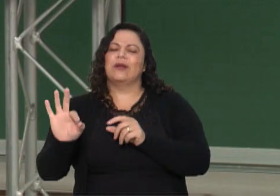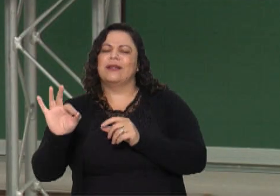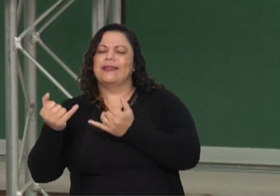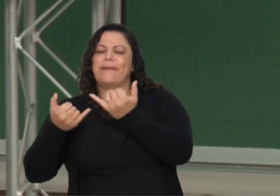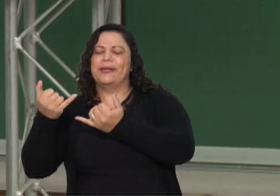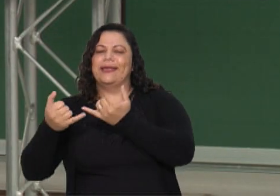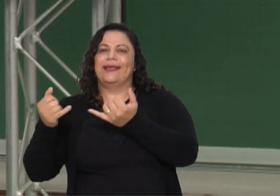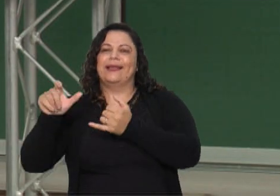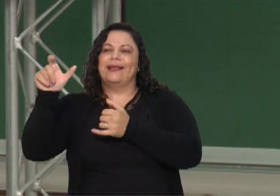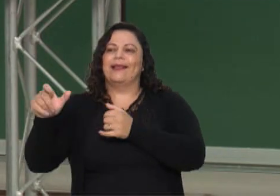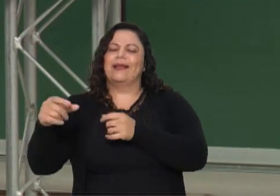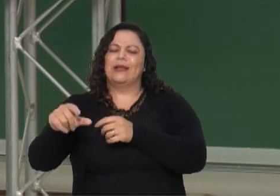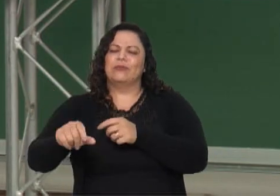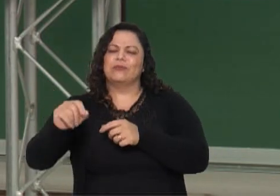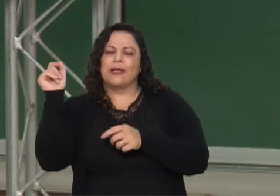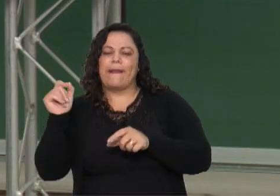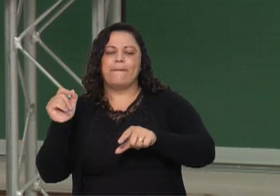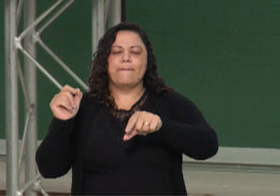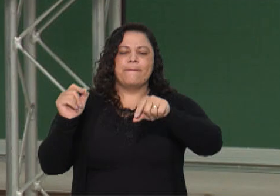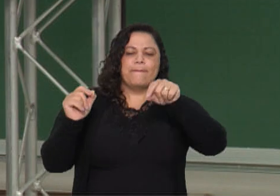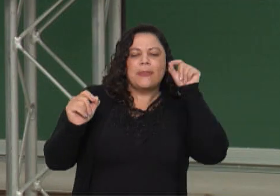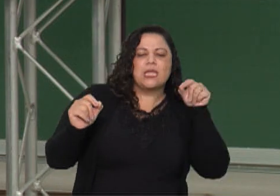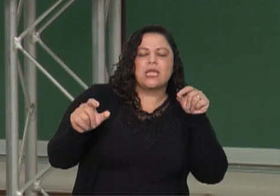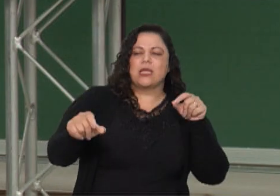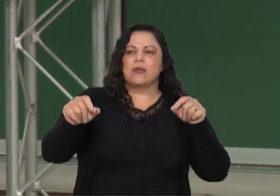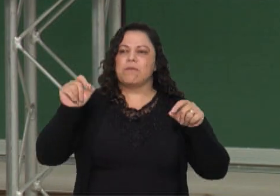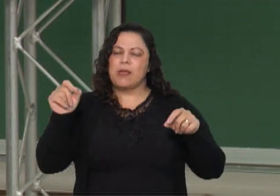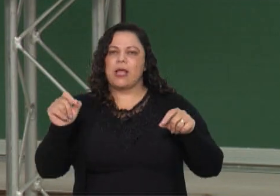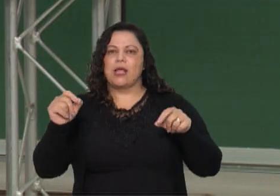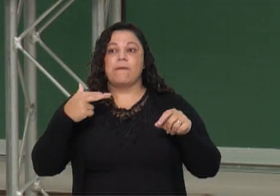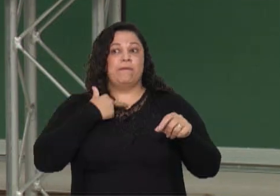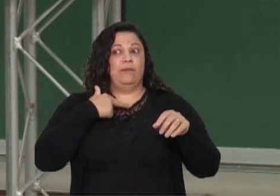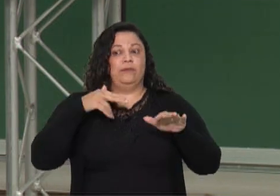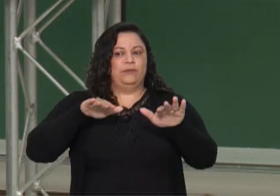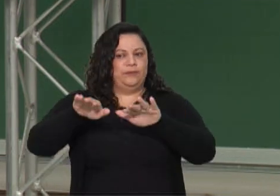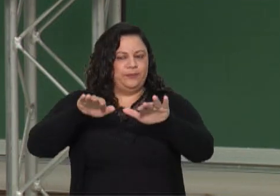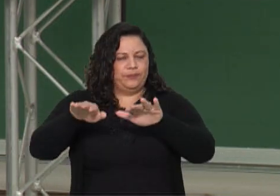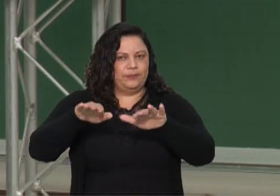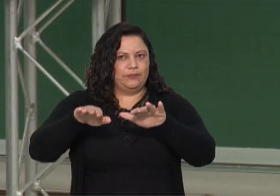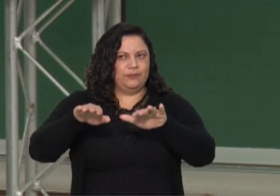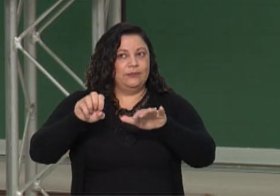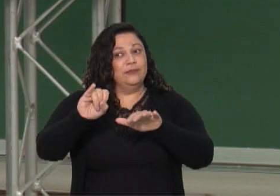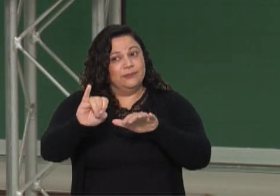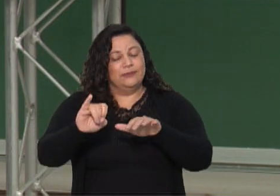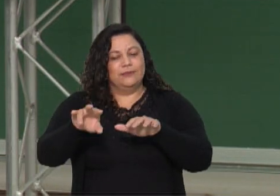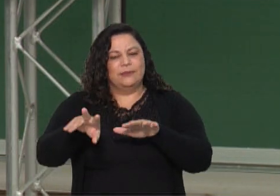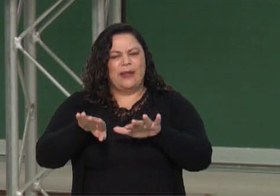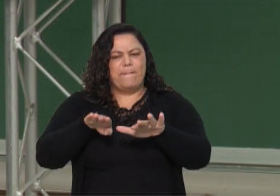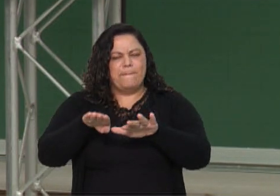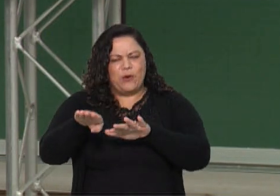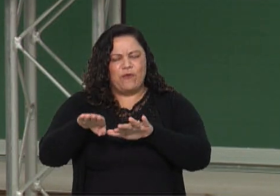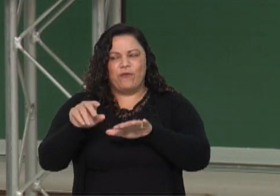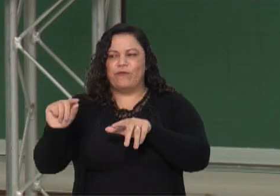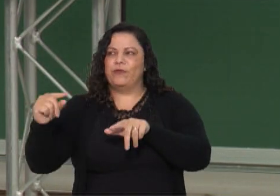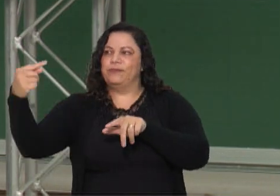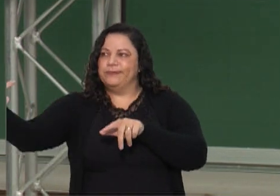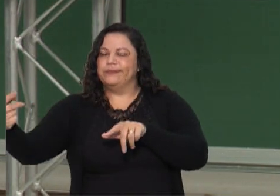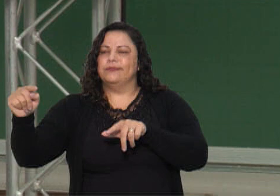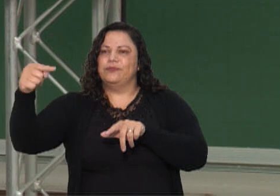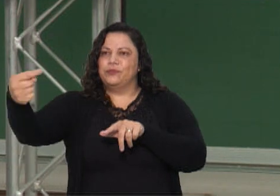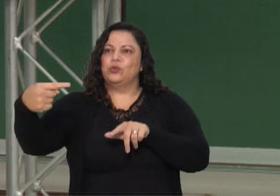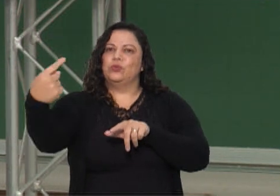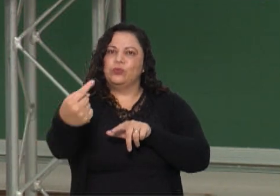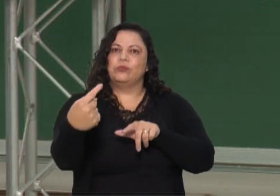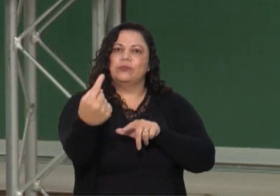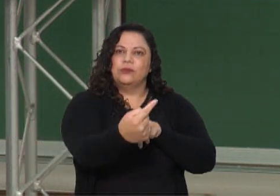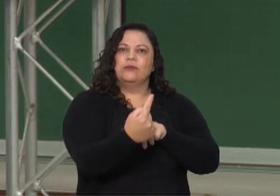mover nenhum, tá? Porque se mover, passa para o seu colega ali, jogador da esquerda, ok?